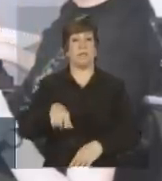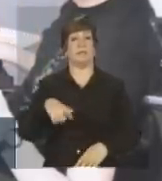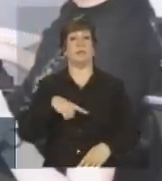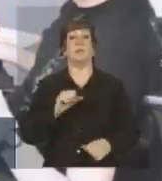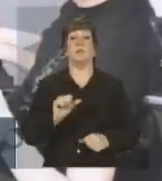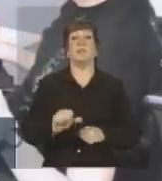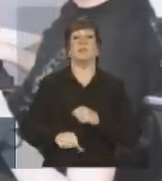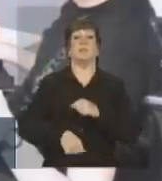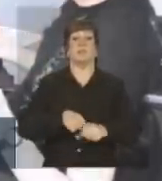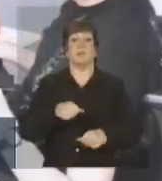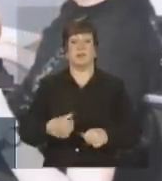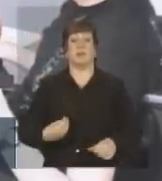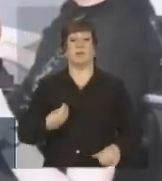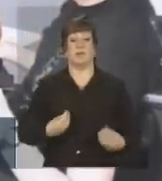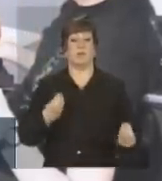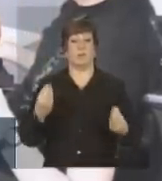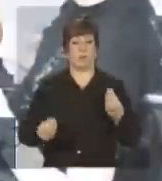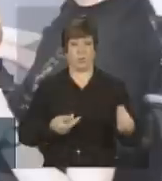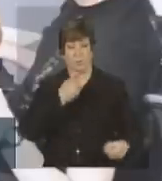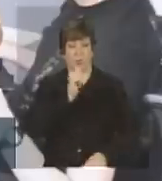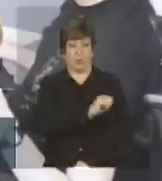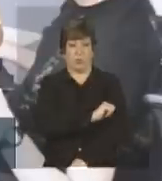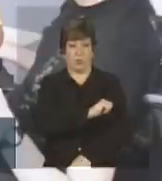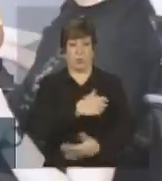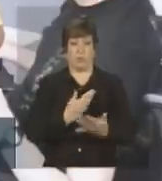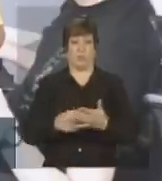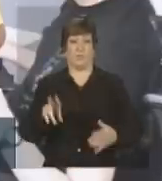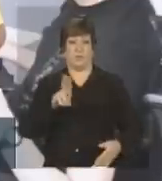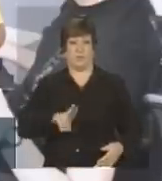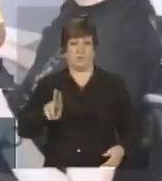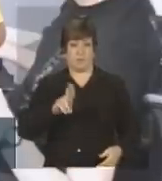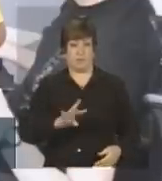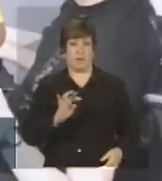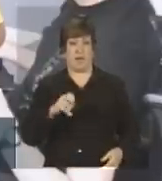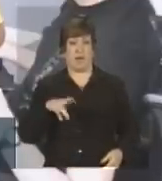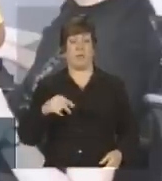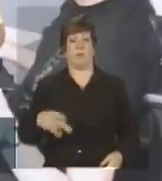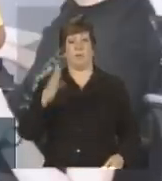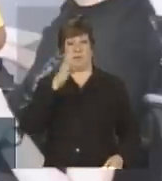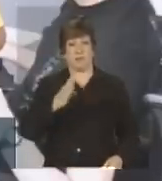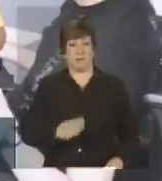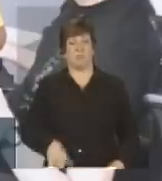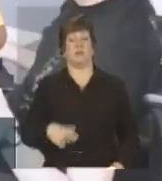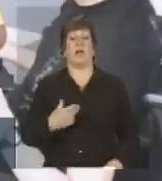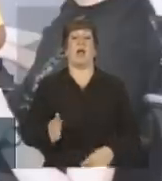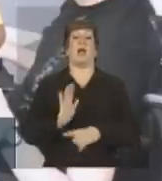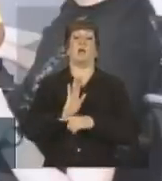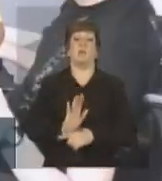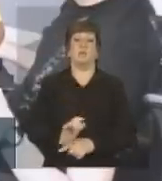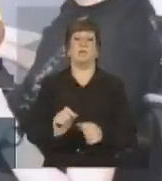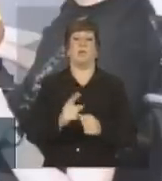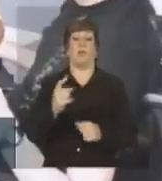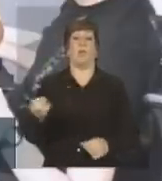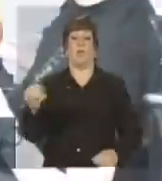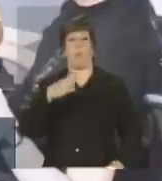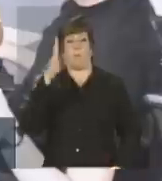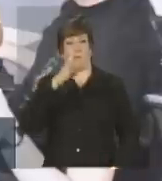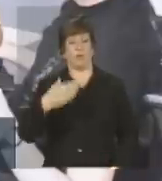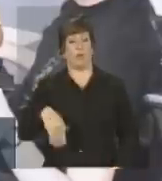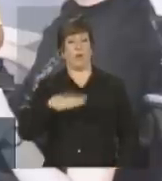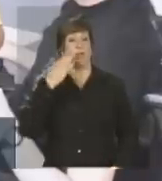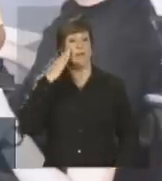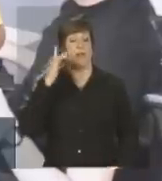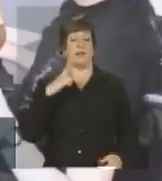estudante universitário e de ensino técnico no Brasil, ajudando assim a construir um novo Brasil, que nós entendemos que estamos construindo.